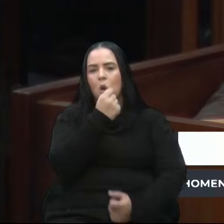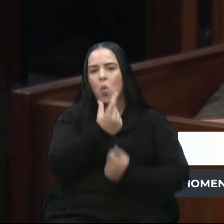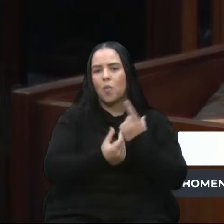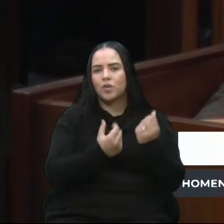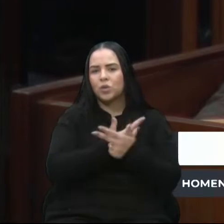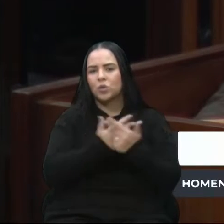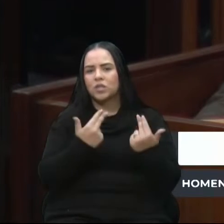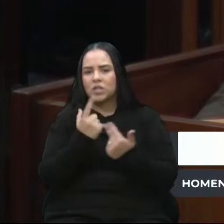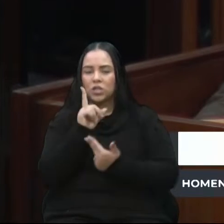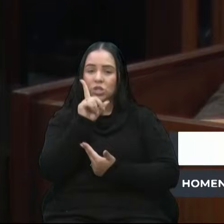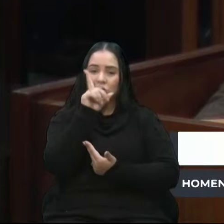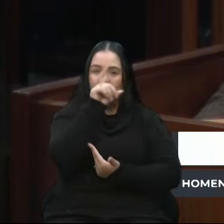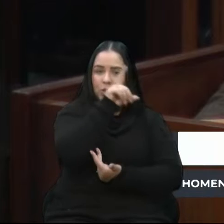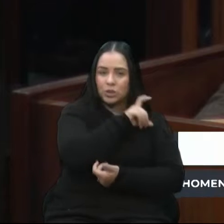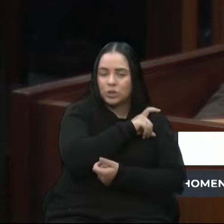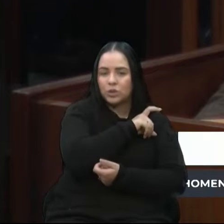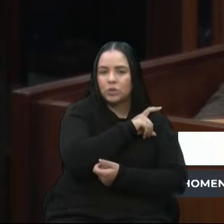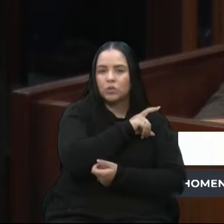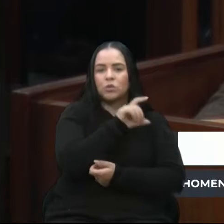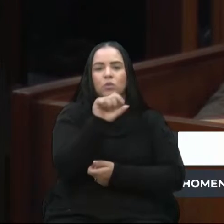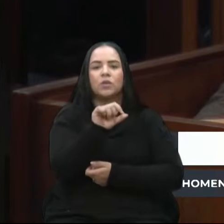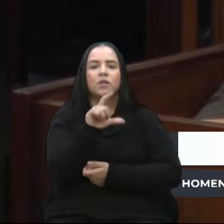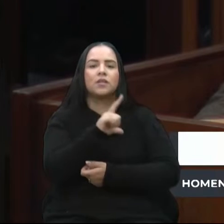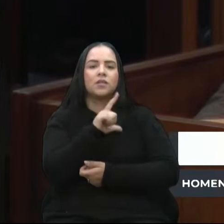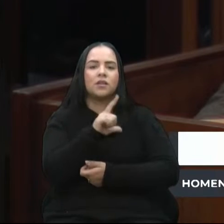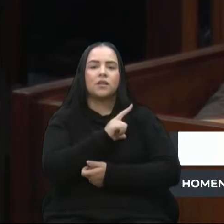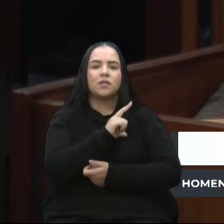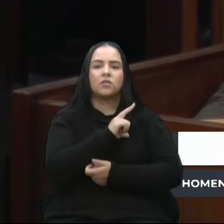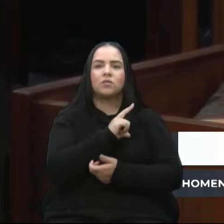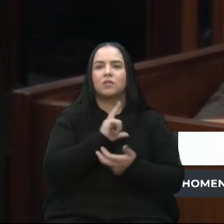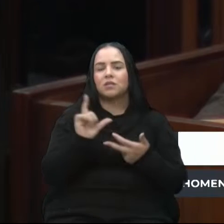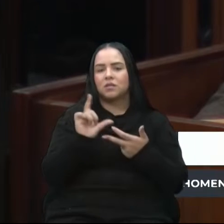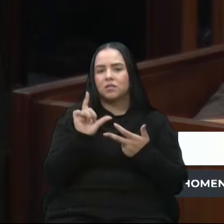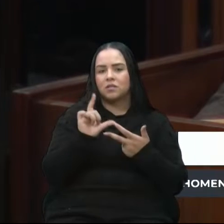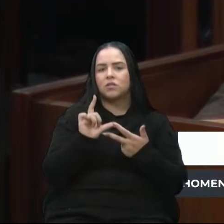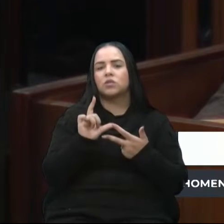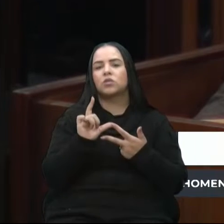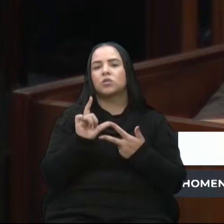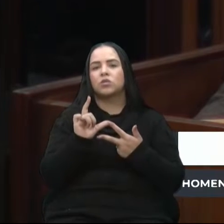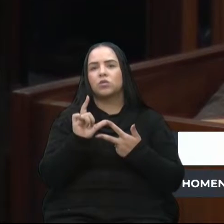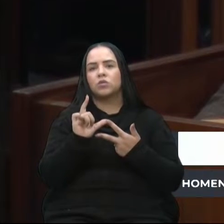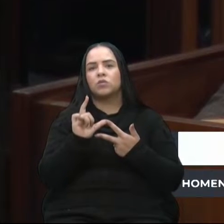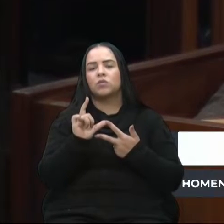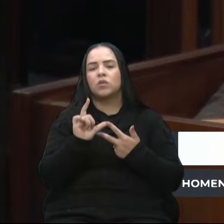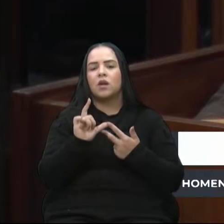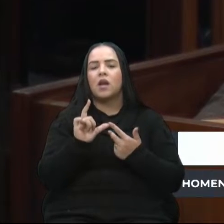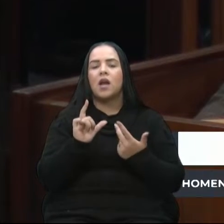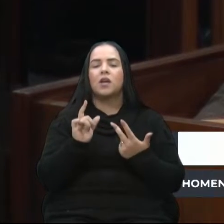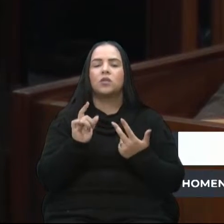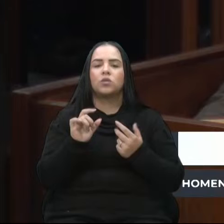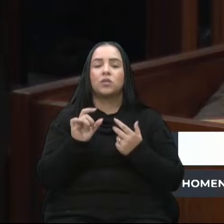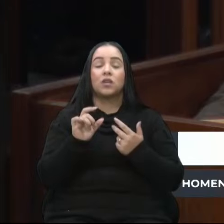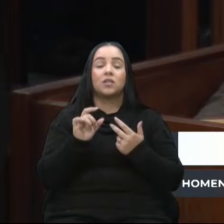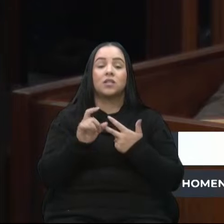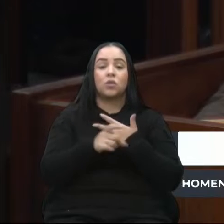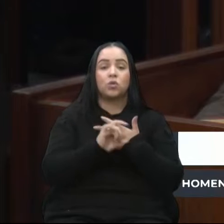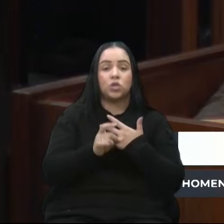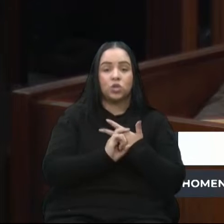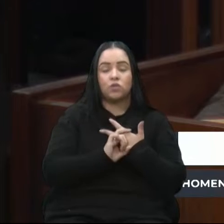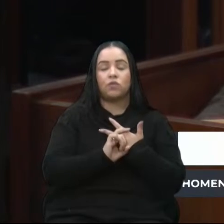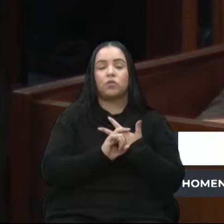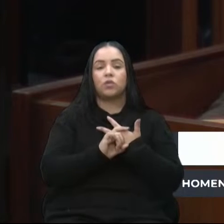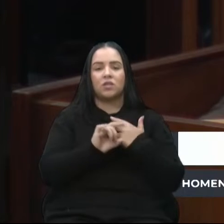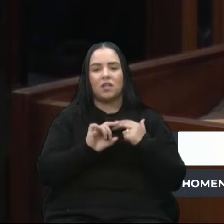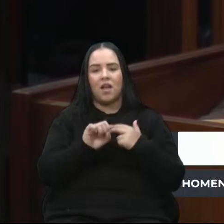dificuldades do ponto de vista de plano legislativo, planos executivos na área da educação, que é uma área